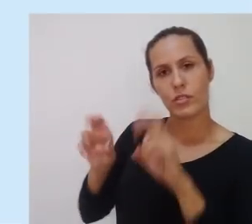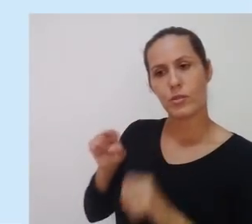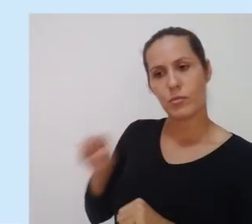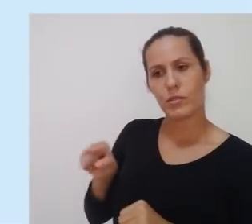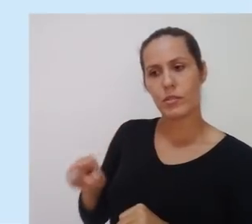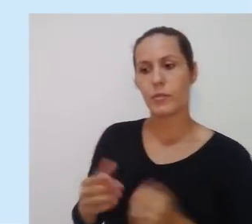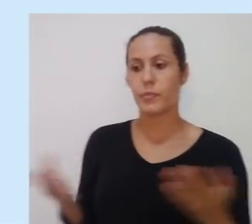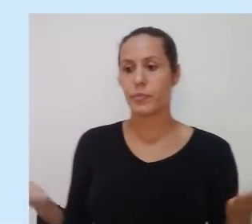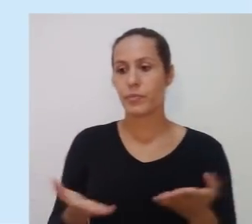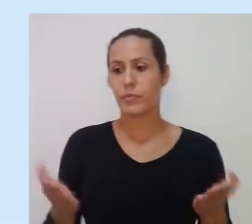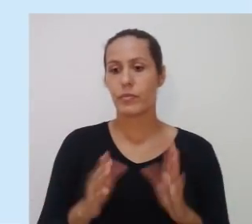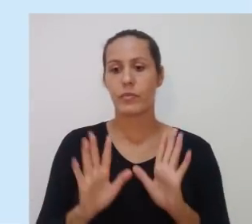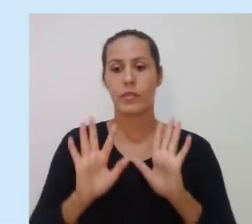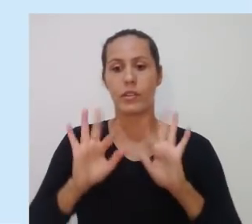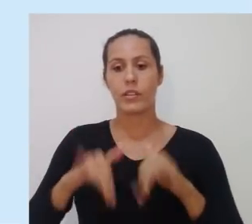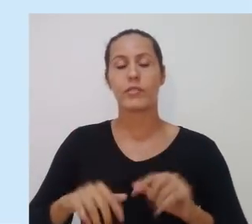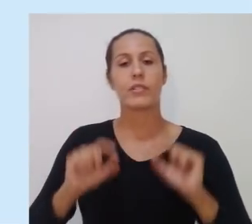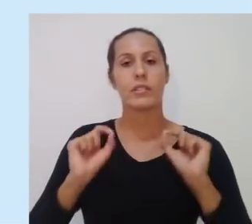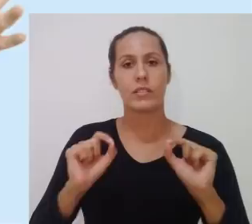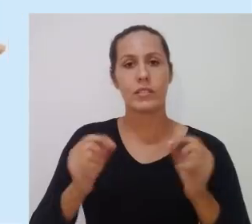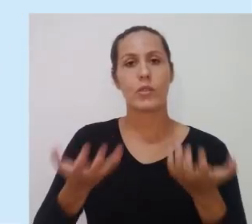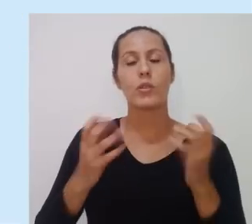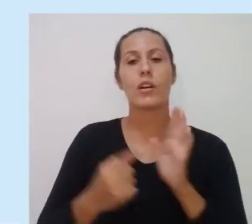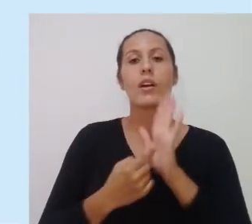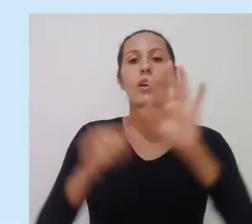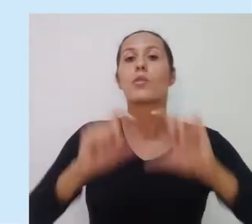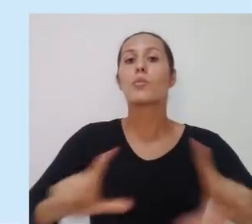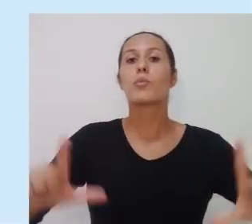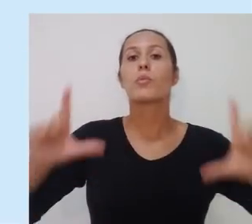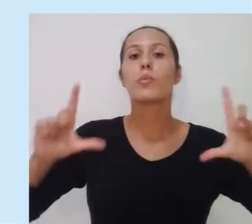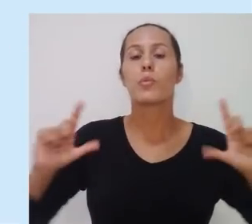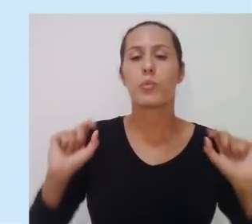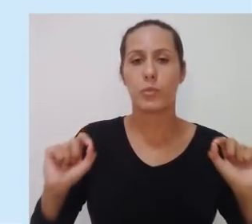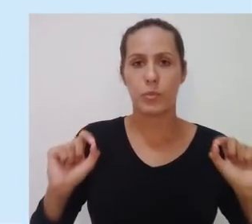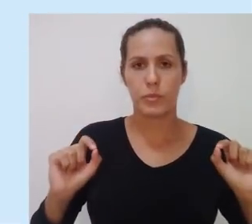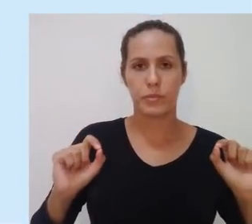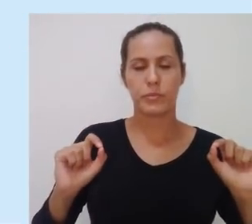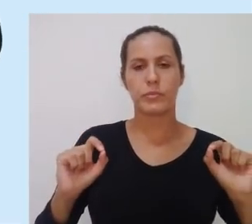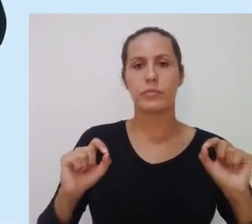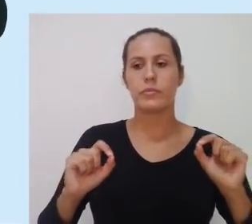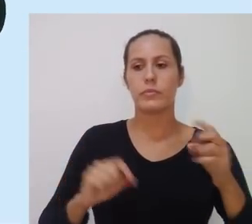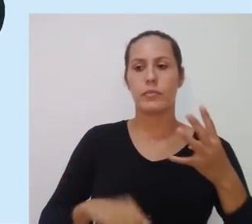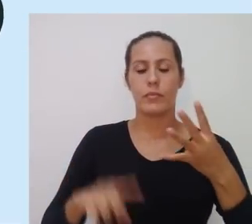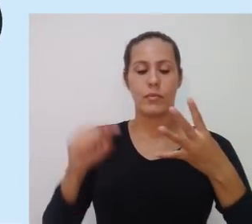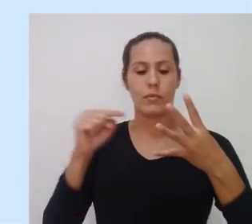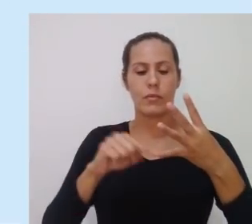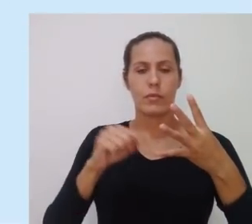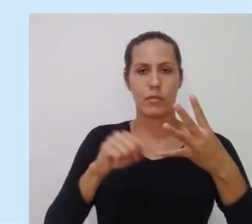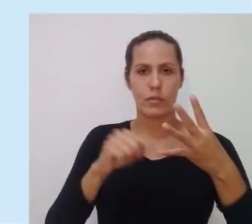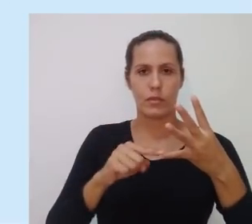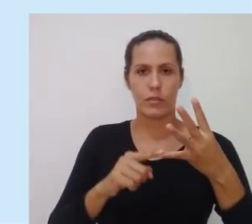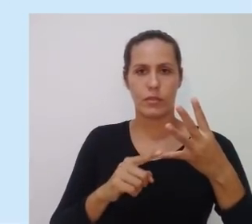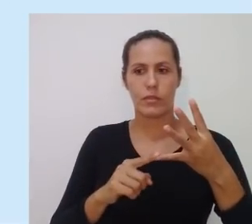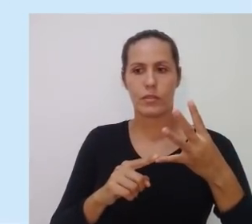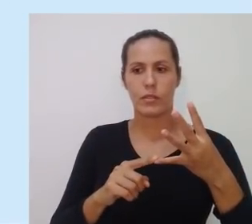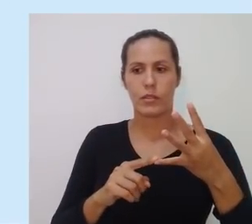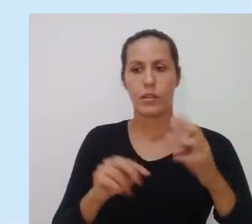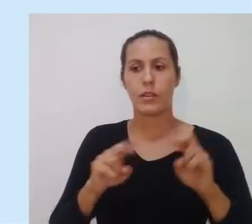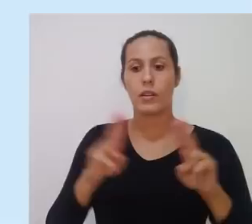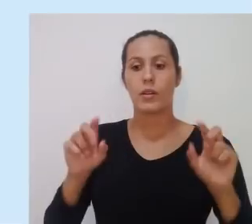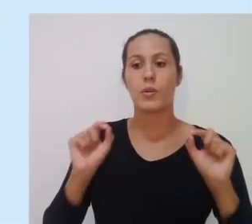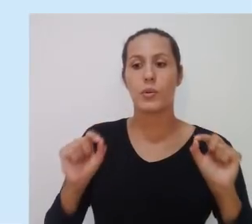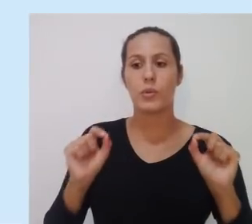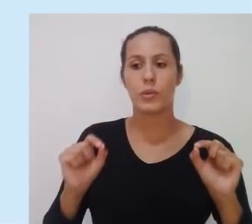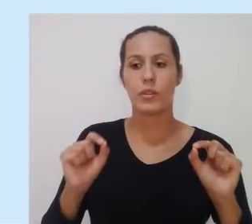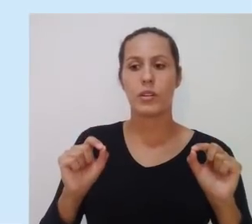um pouco sobre ele. E agora, para a gente fechar, eu quero mostrar uma quarta questão aí